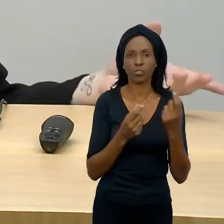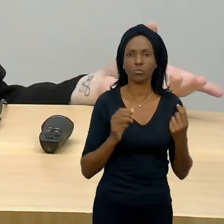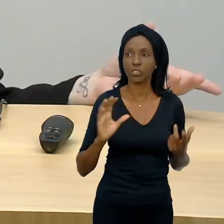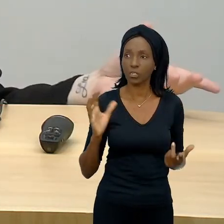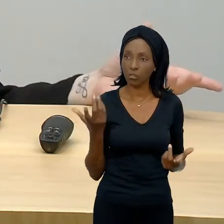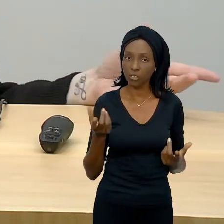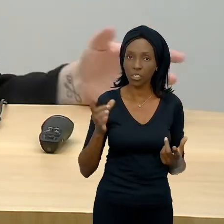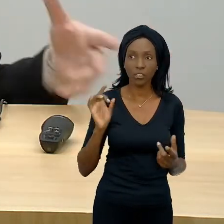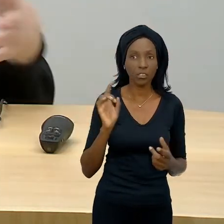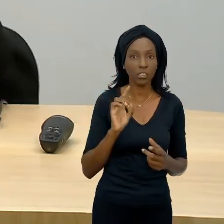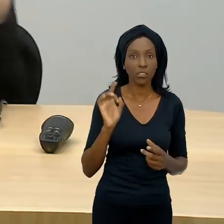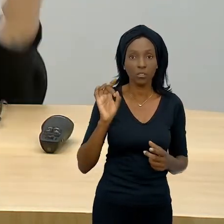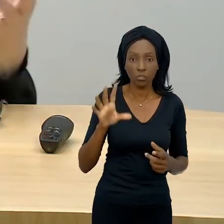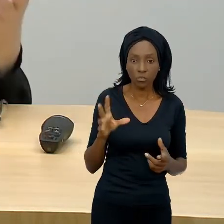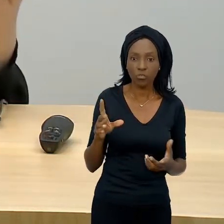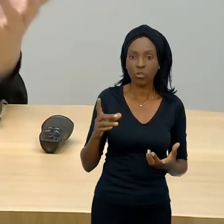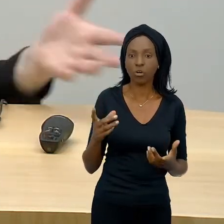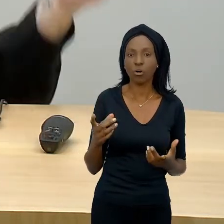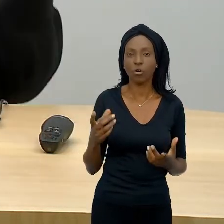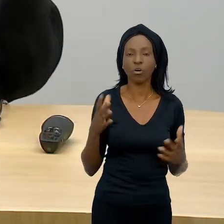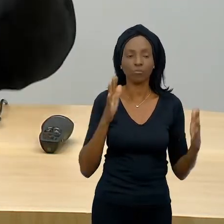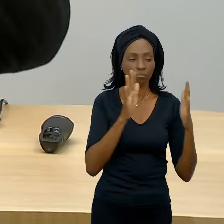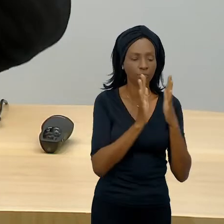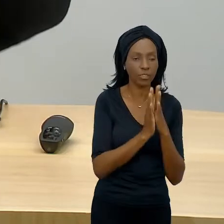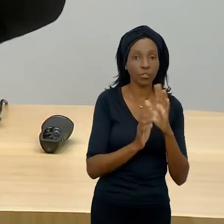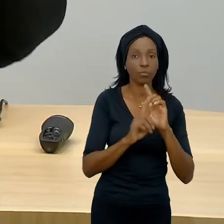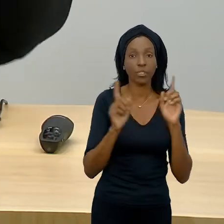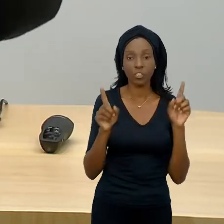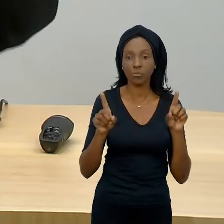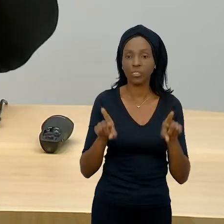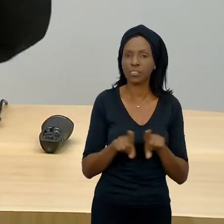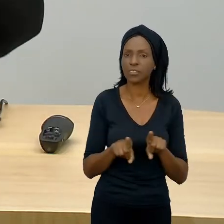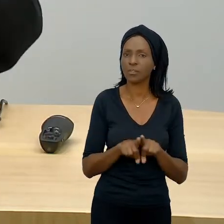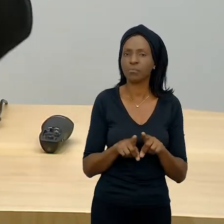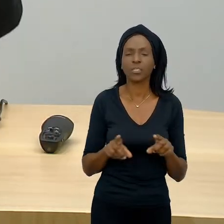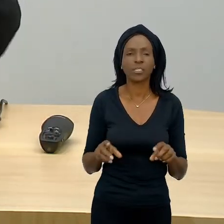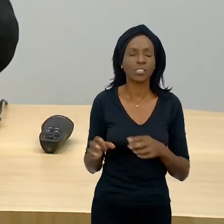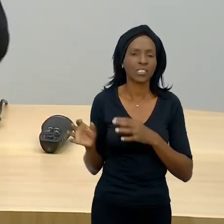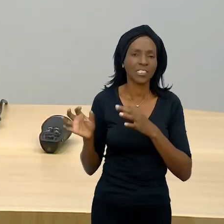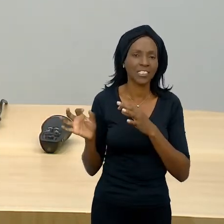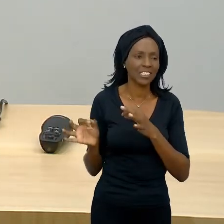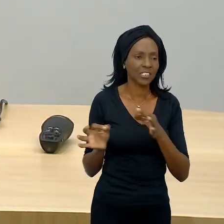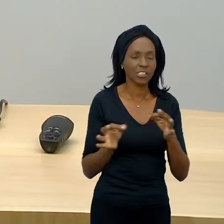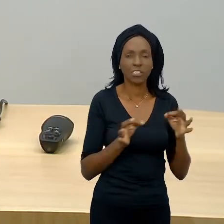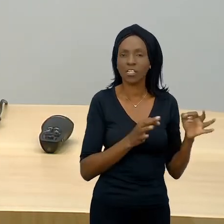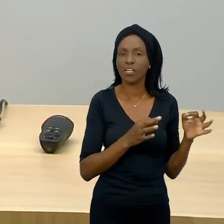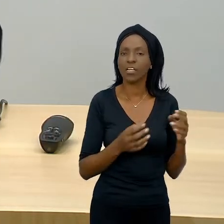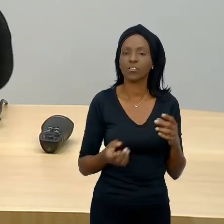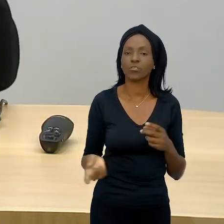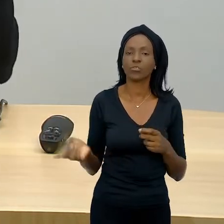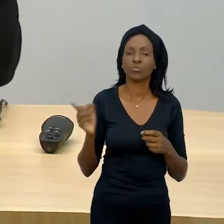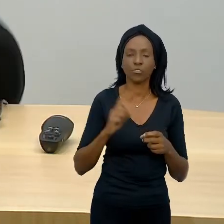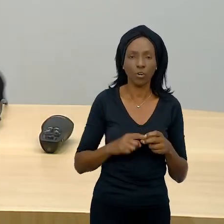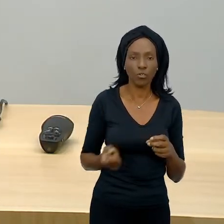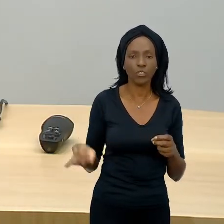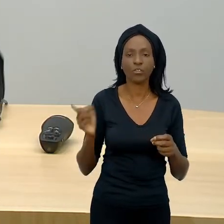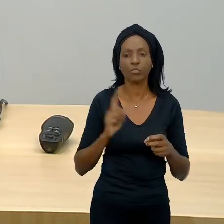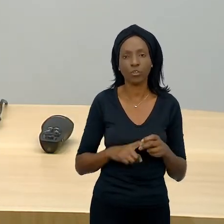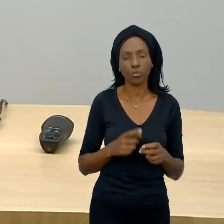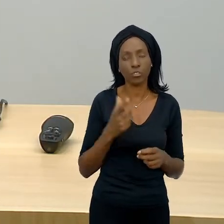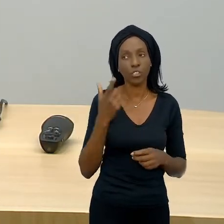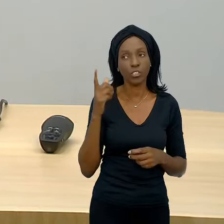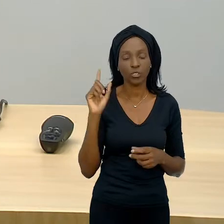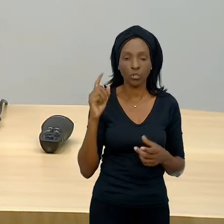no plano da realidade, no plano físico, mas são todo o tempo reconstruídas e ressignificadas num outro